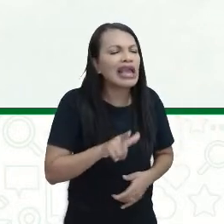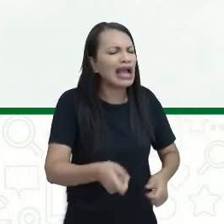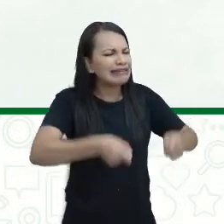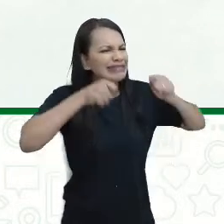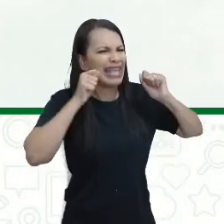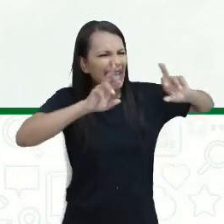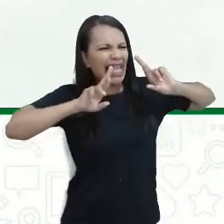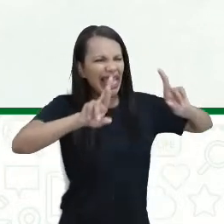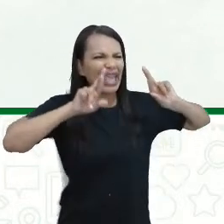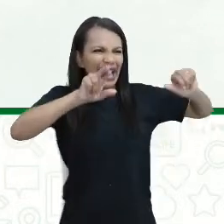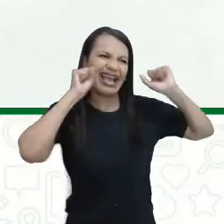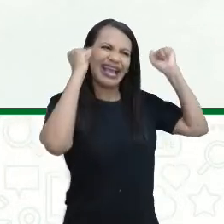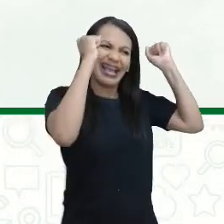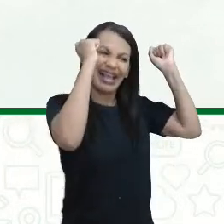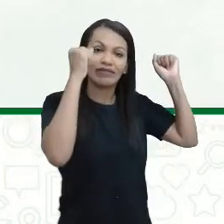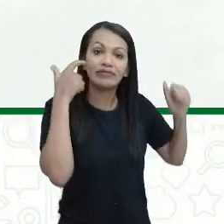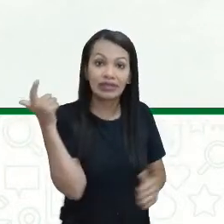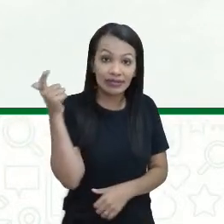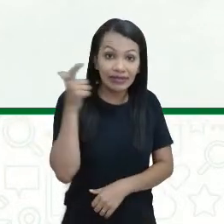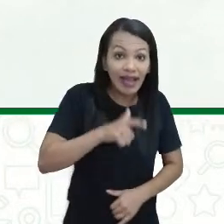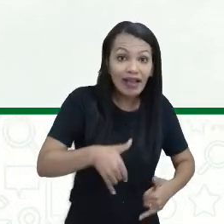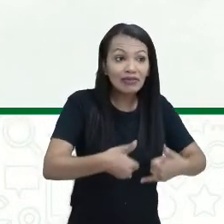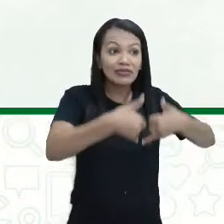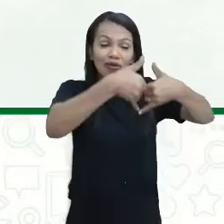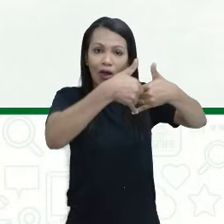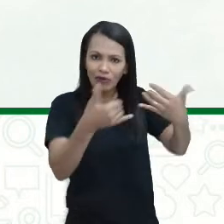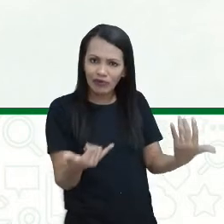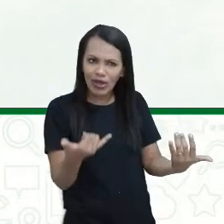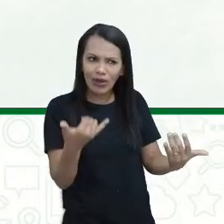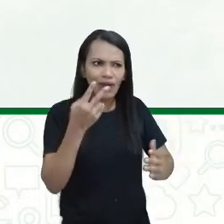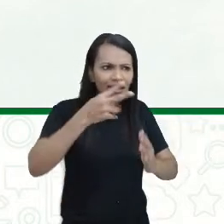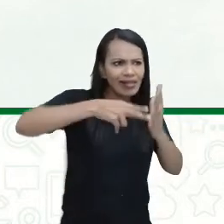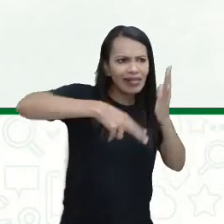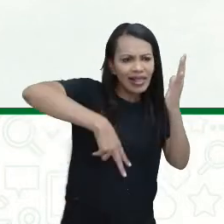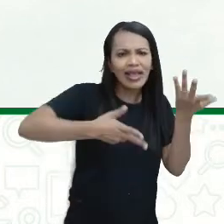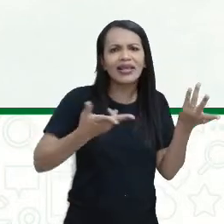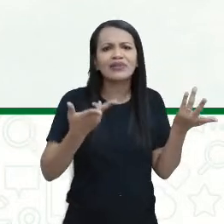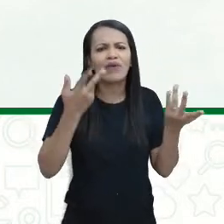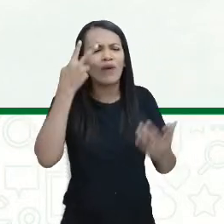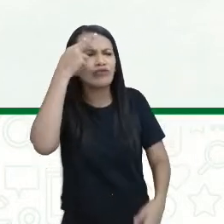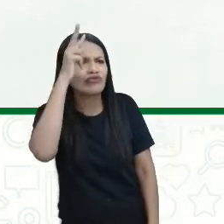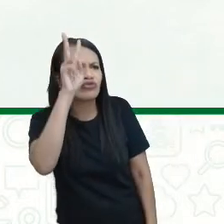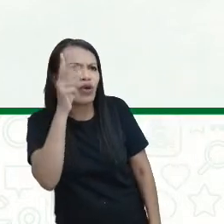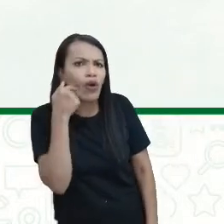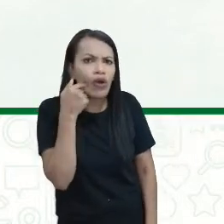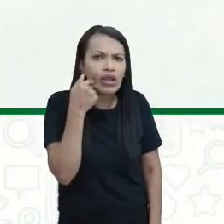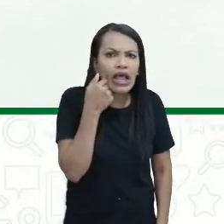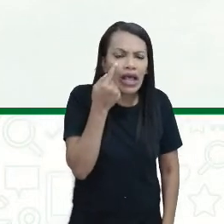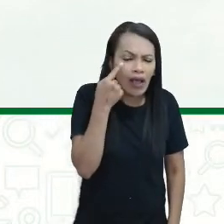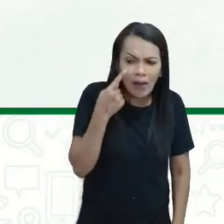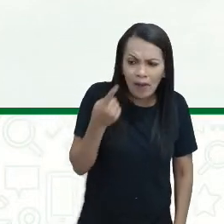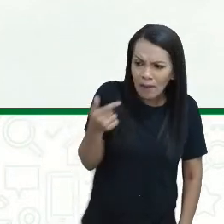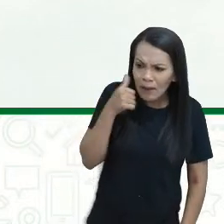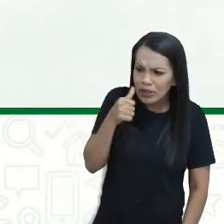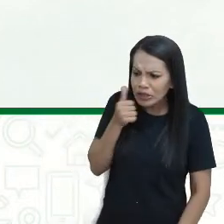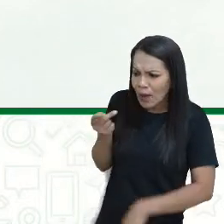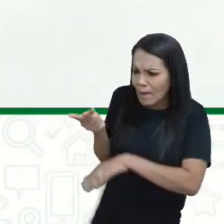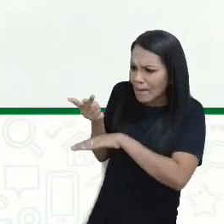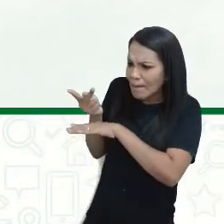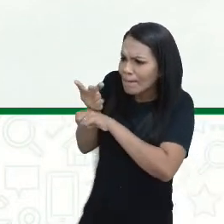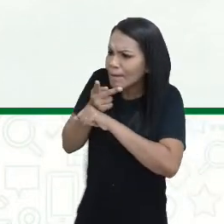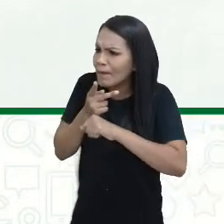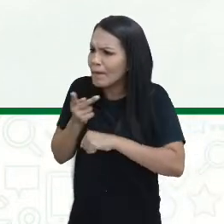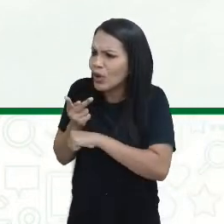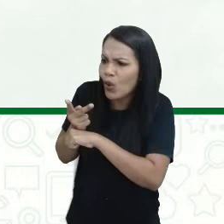final ganhe o troféu, né? A gente fica lendo a história da moça procurando um anel, a gente vai ficar torcendo, a gente vai ficar